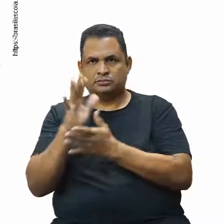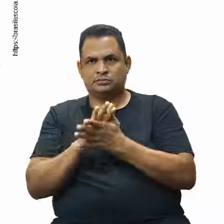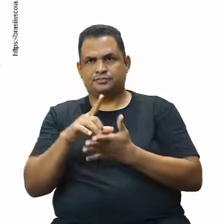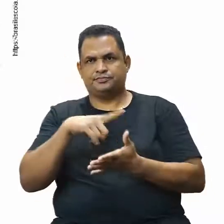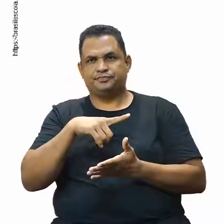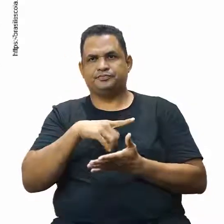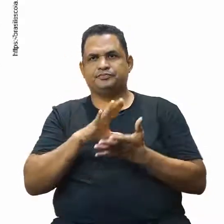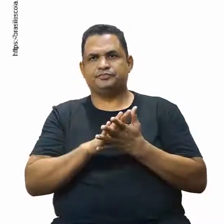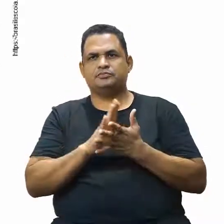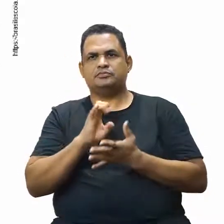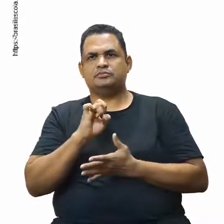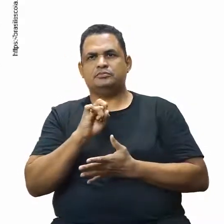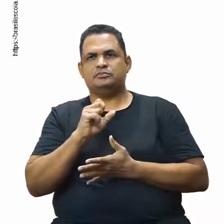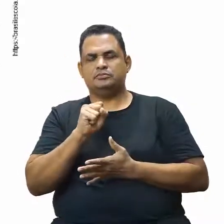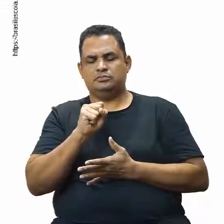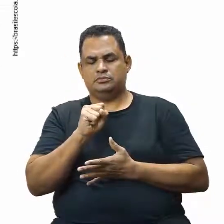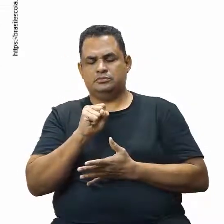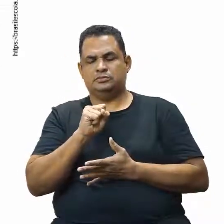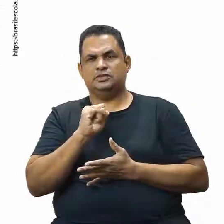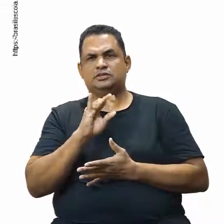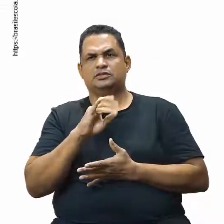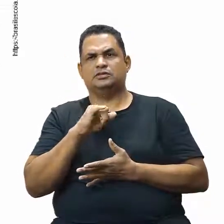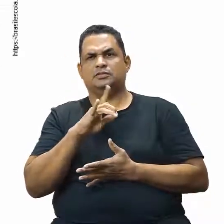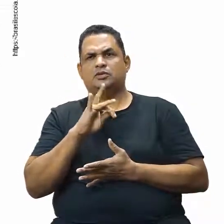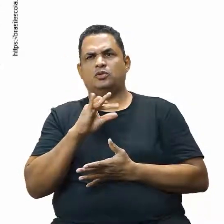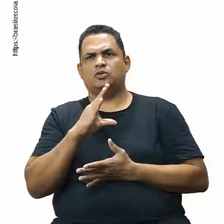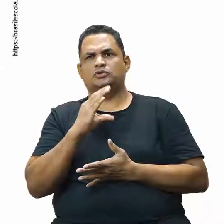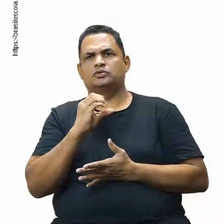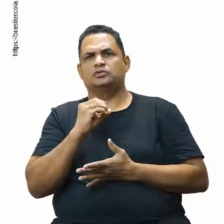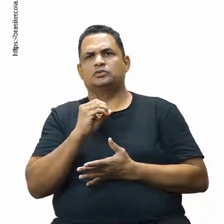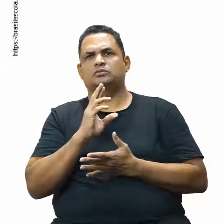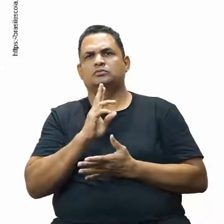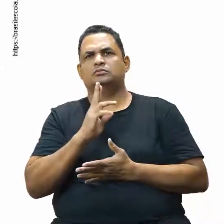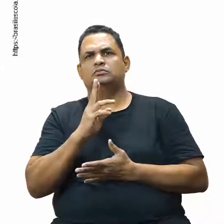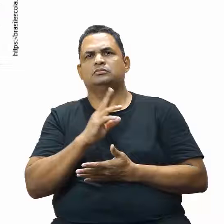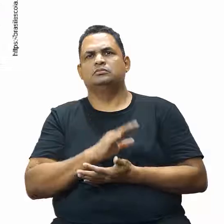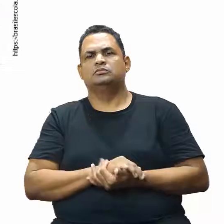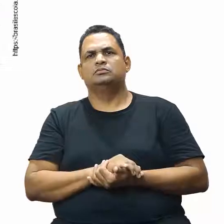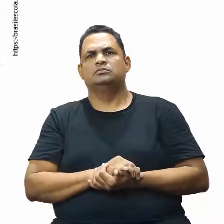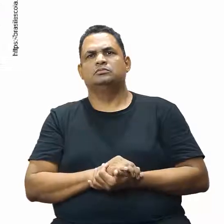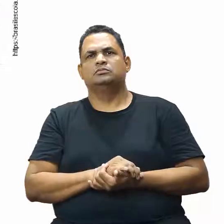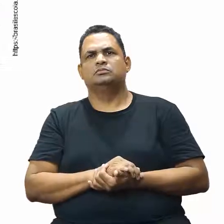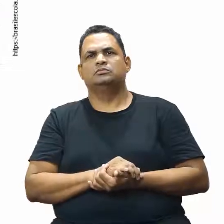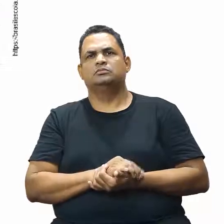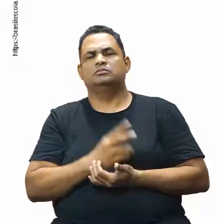certo processo simbiótico aí. Ó, aqui,